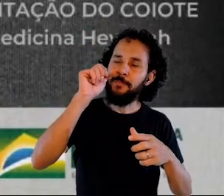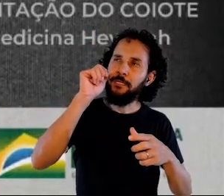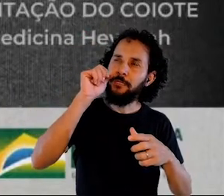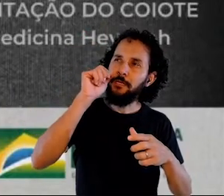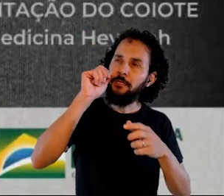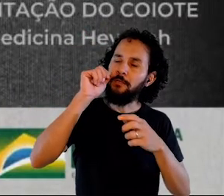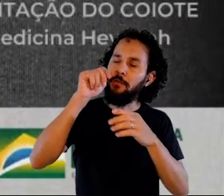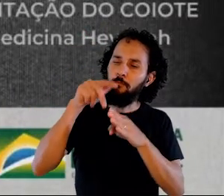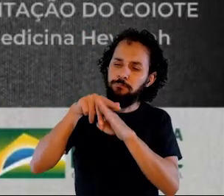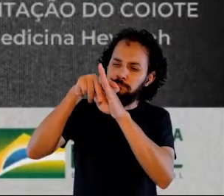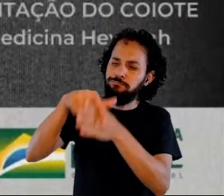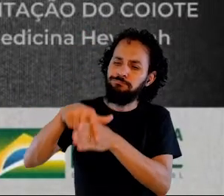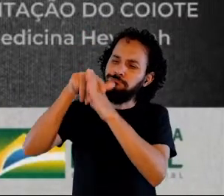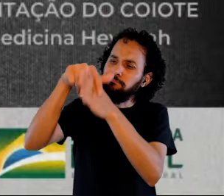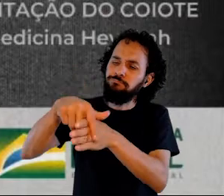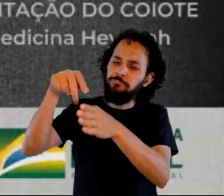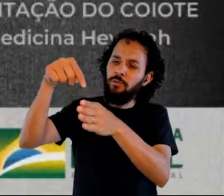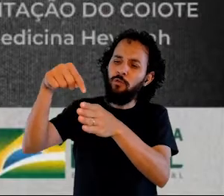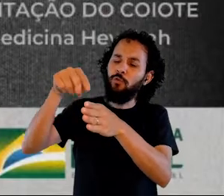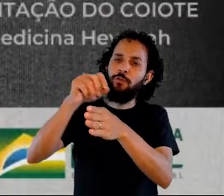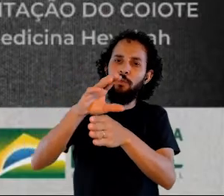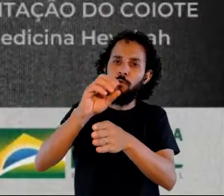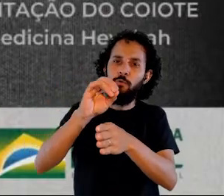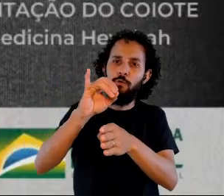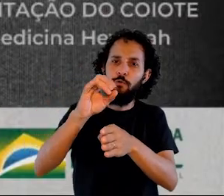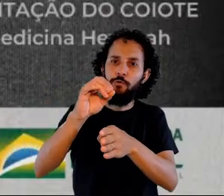em um coiote.